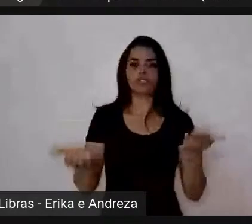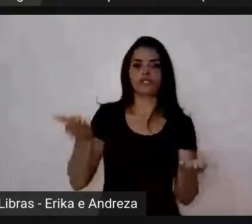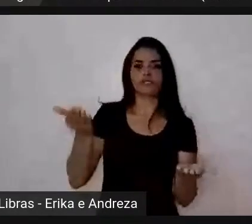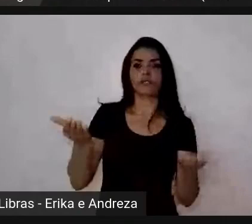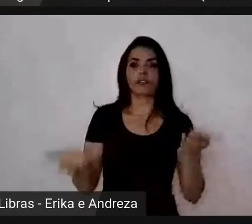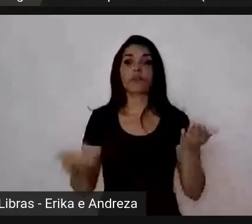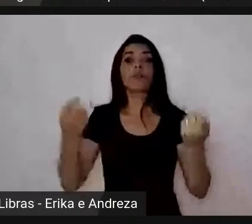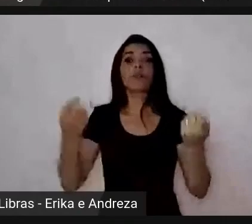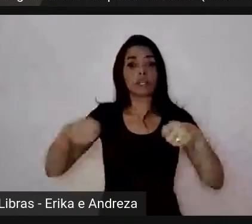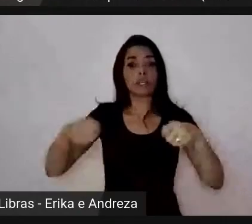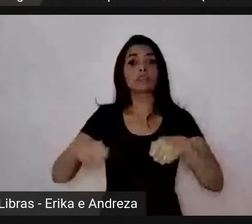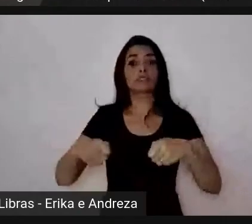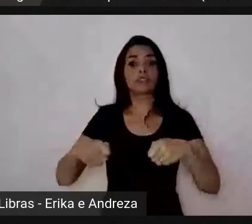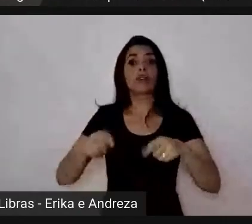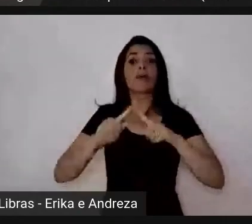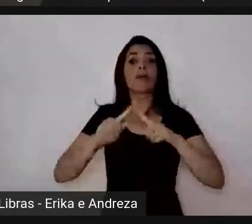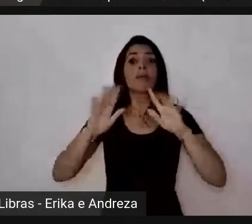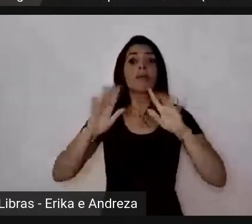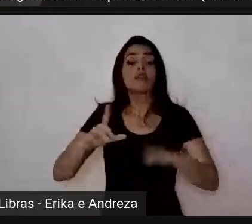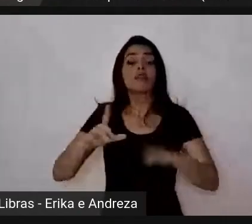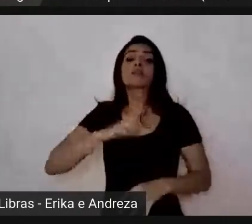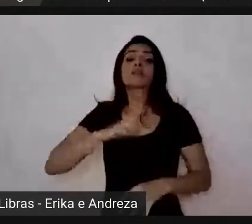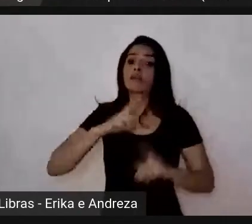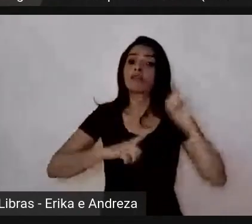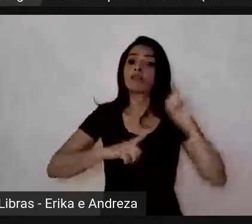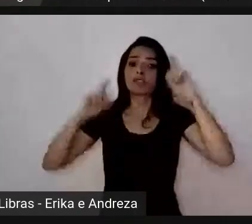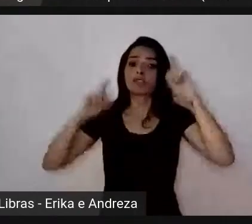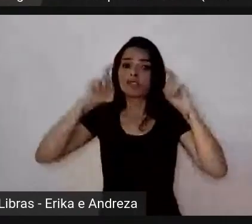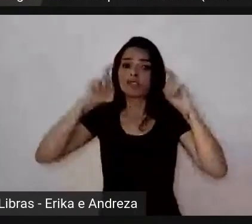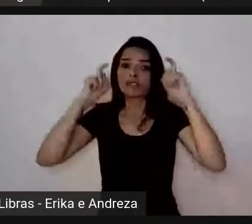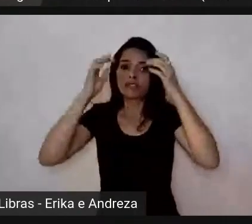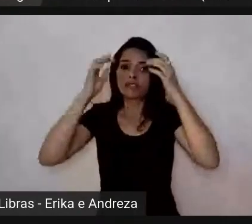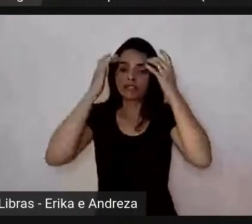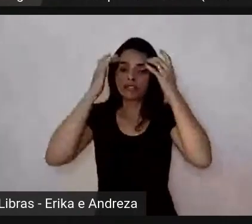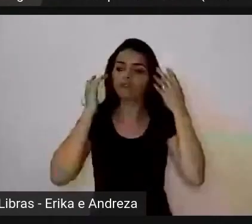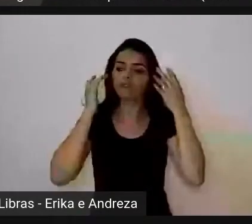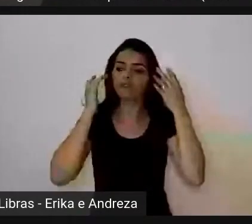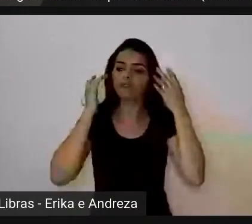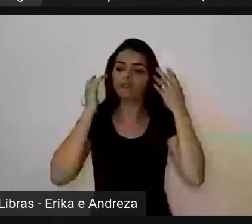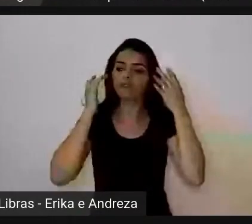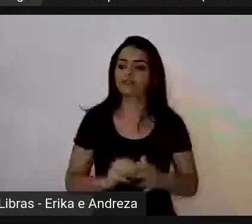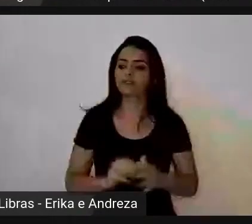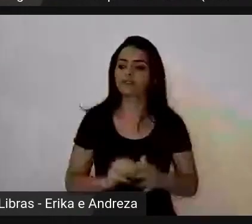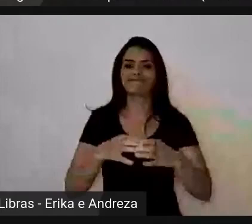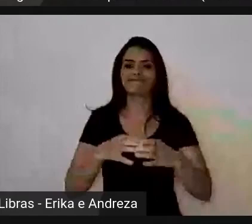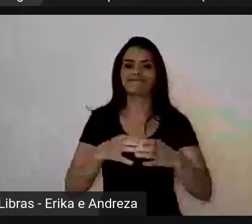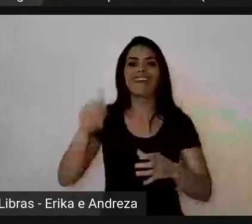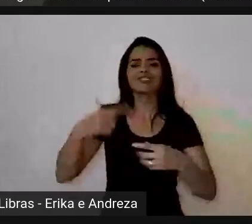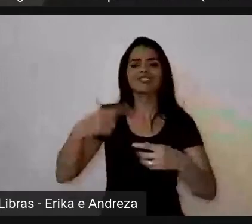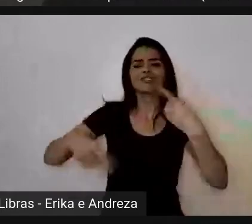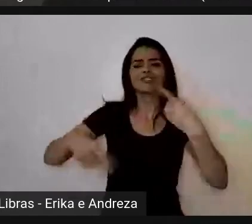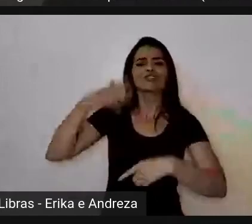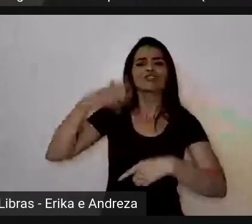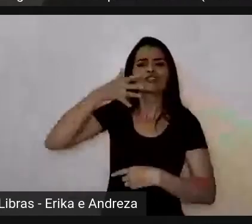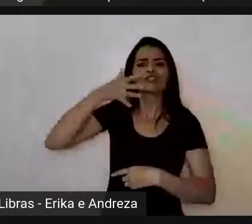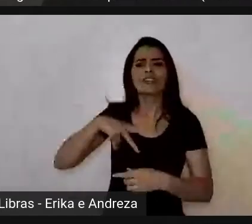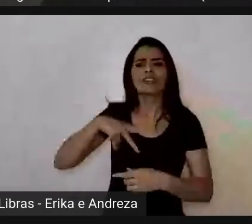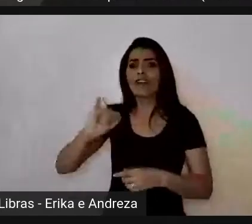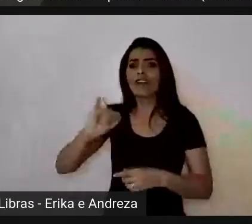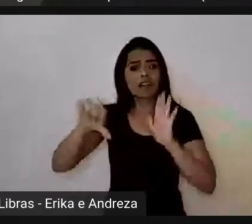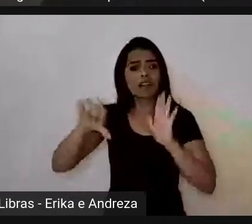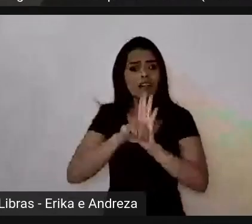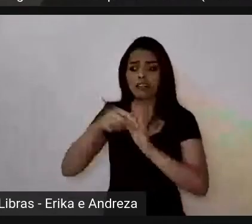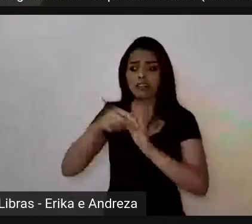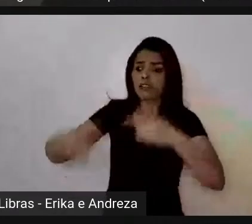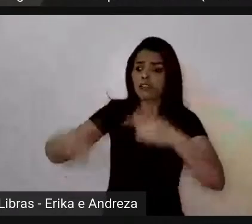politicamente. E eu tenho muita preocupação com qualquer discurso que criminalize a atividade política. Eu sou